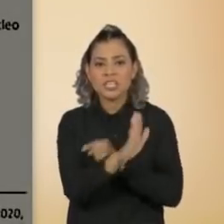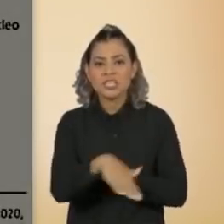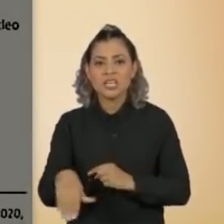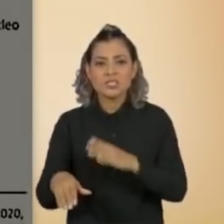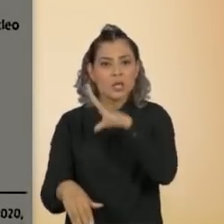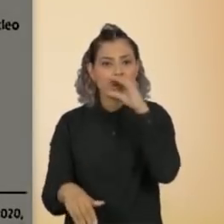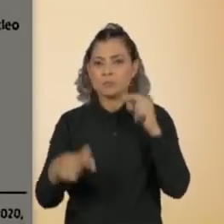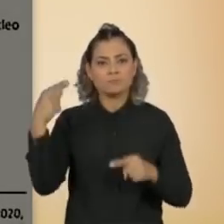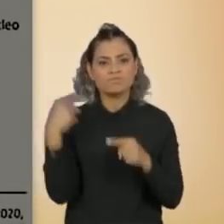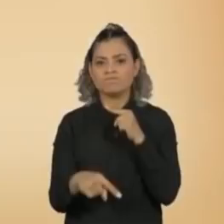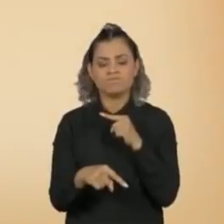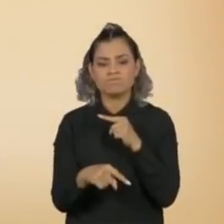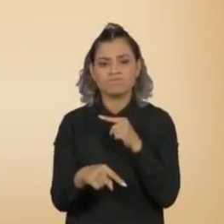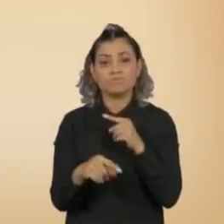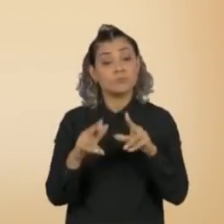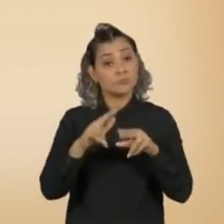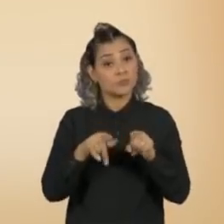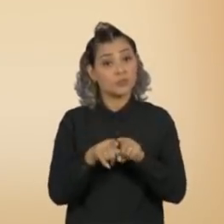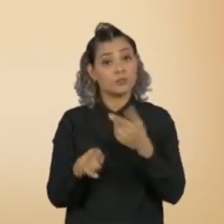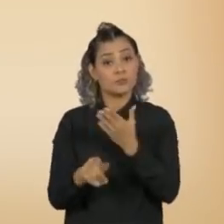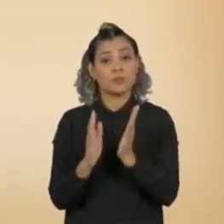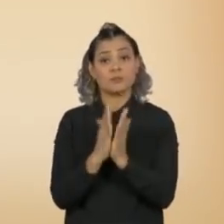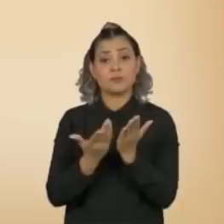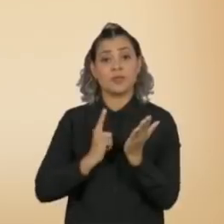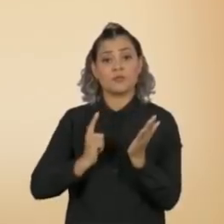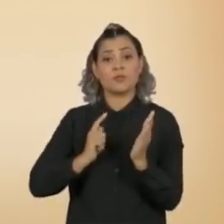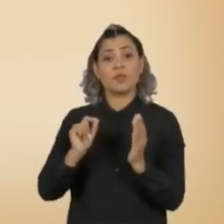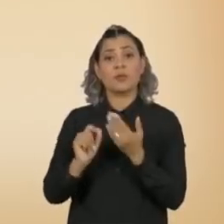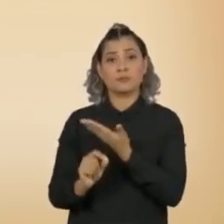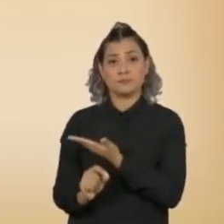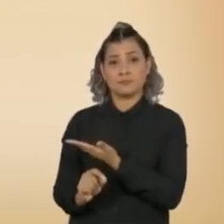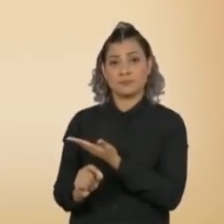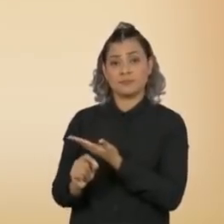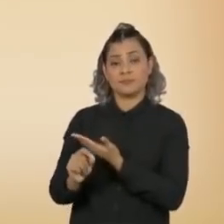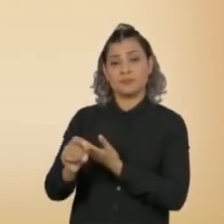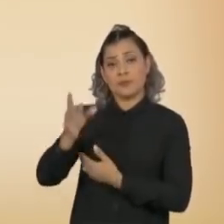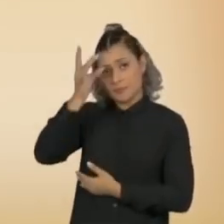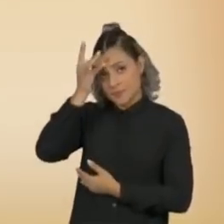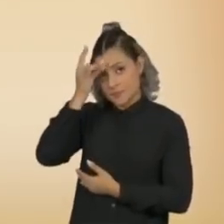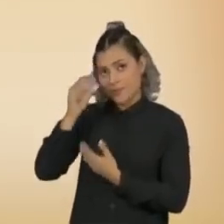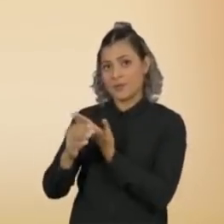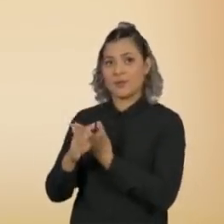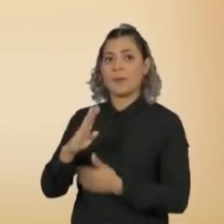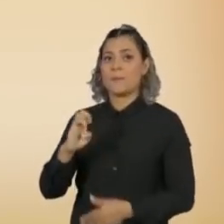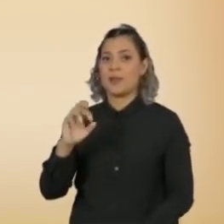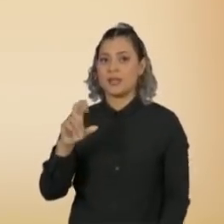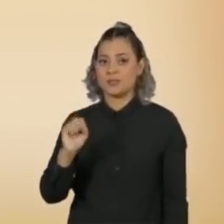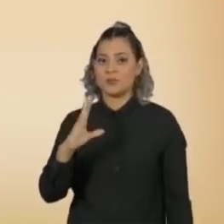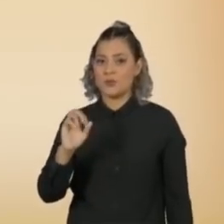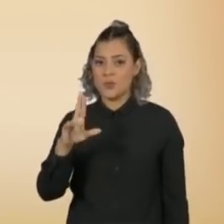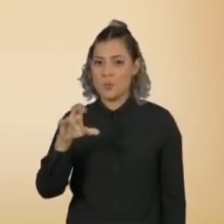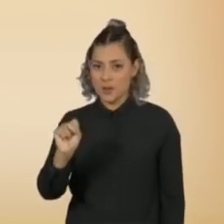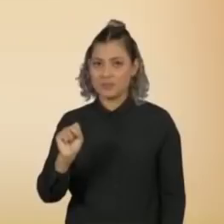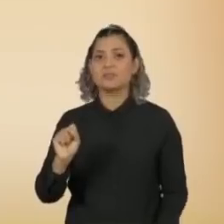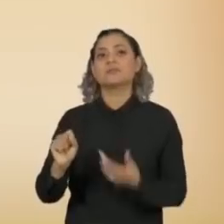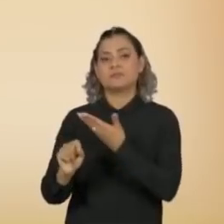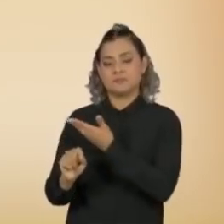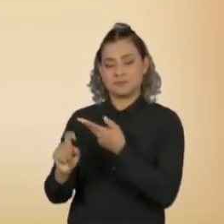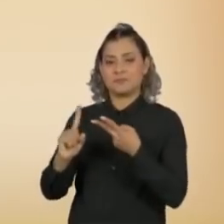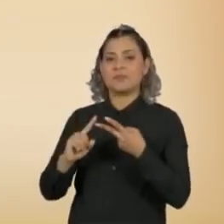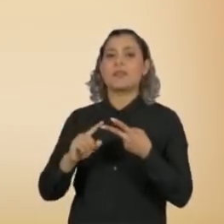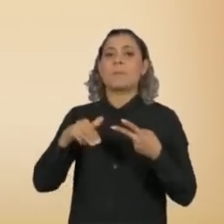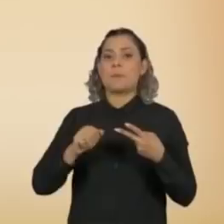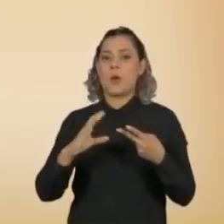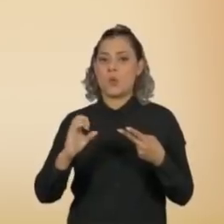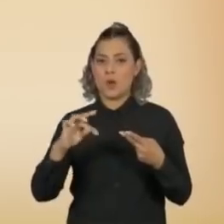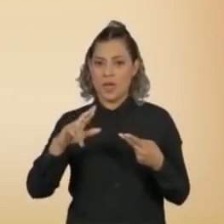crianças e adolescentes. Entre as obras citadas estão Memórias Póstumas de Brás Cubas, de Machado de Assis,